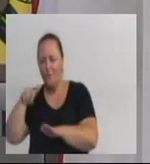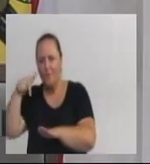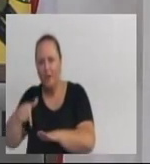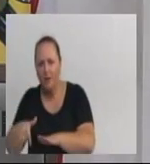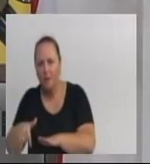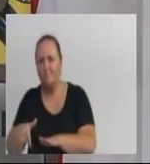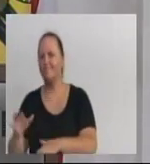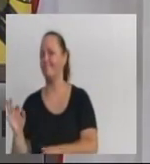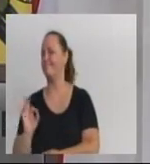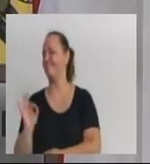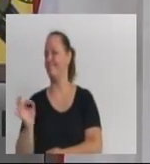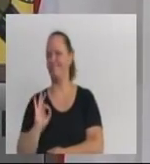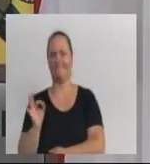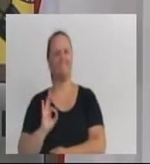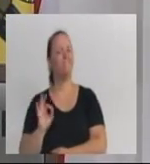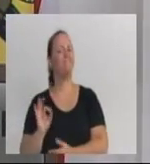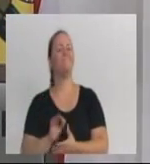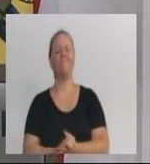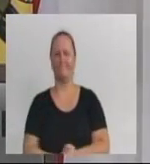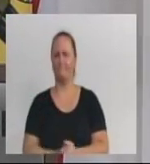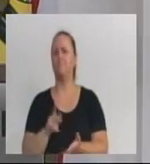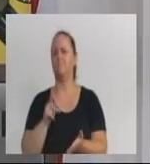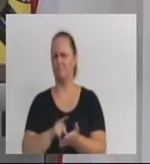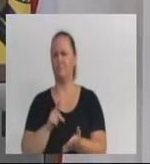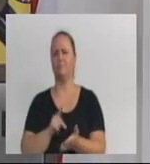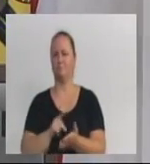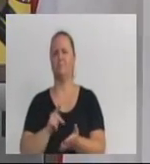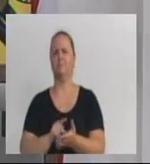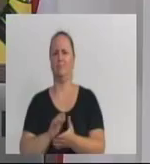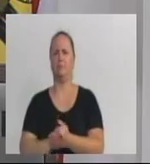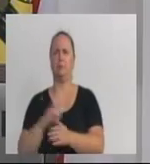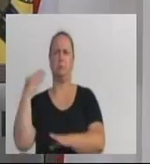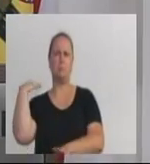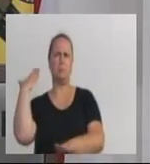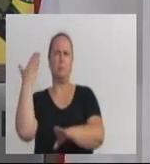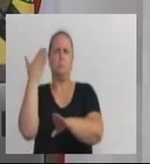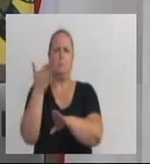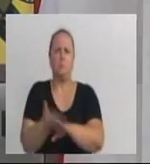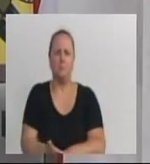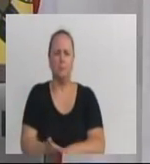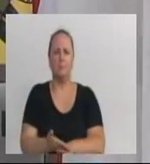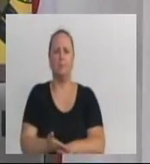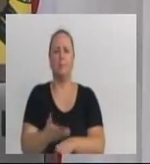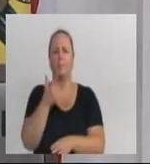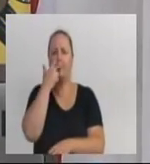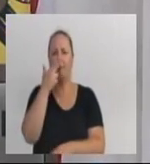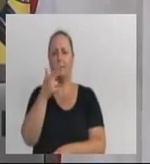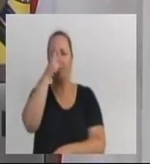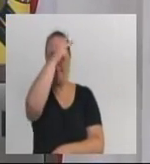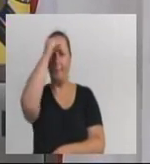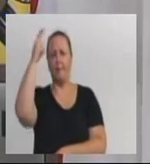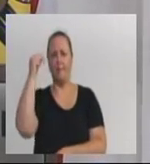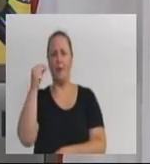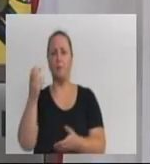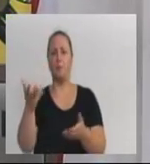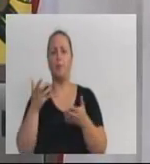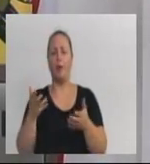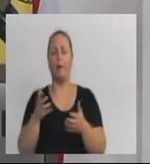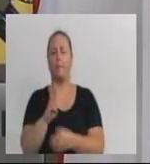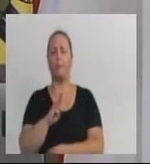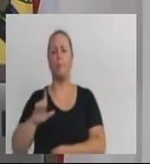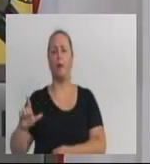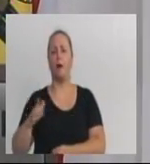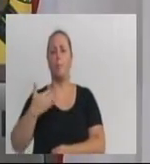os constantes governos dos últimos mais ou menos dentro da última década, têm empobrecido a cidade de Blumenau. E vereador